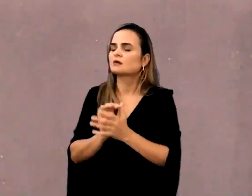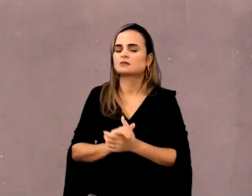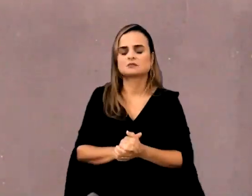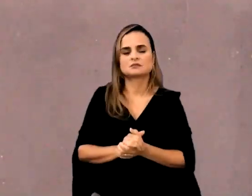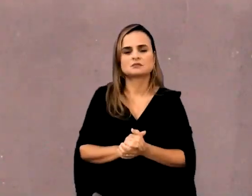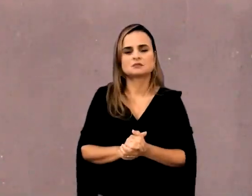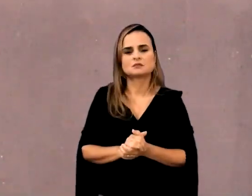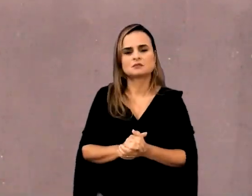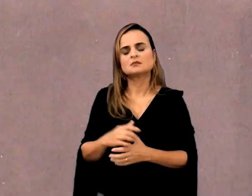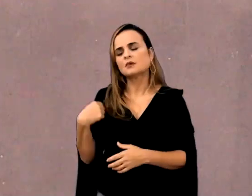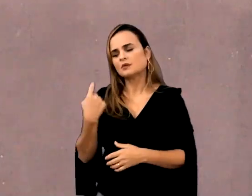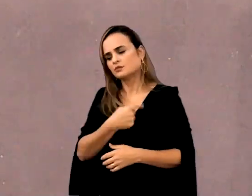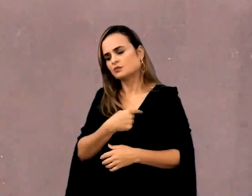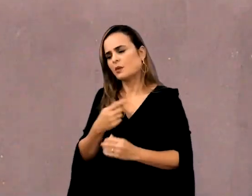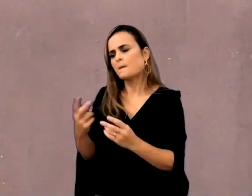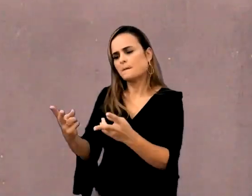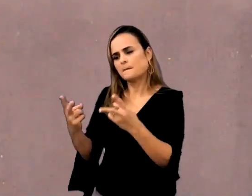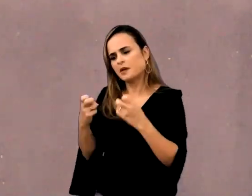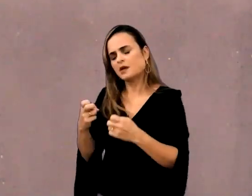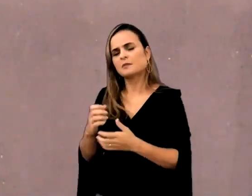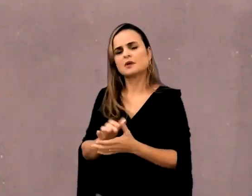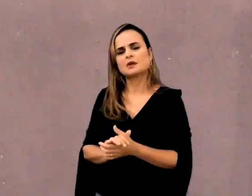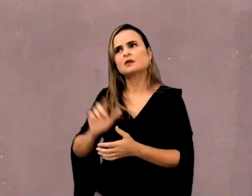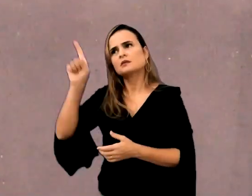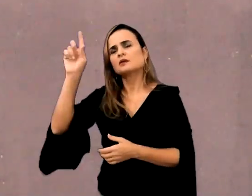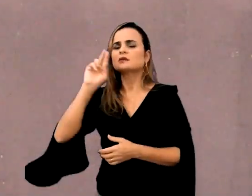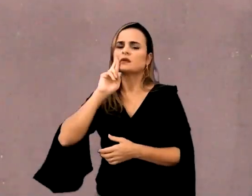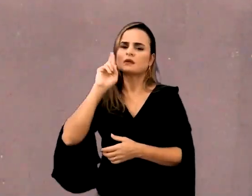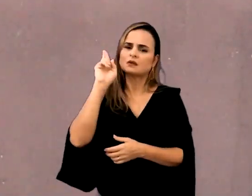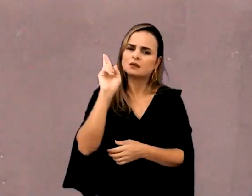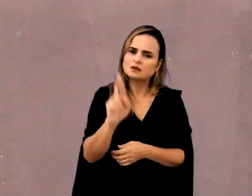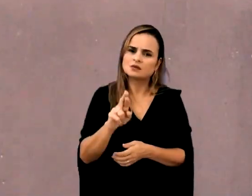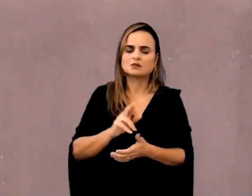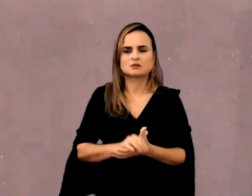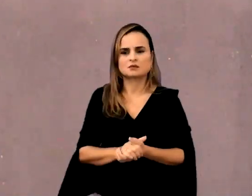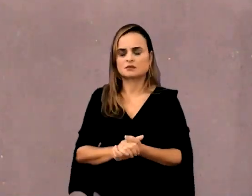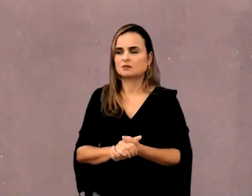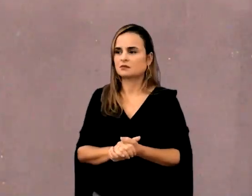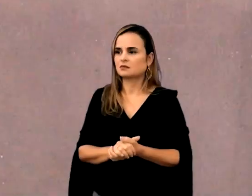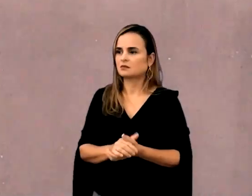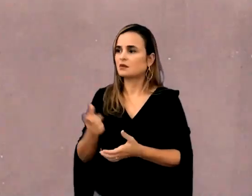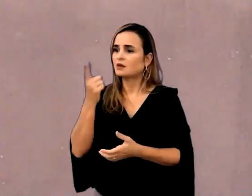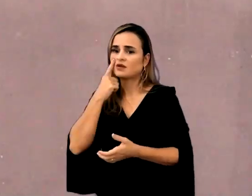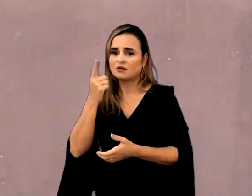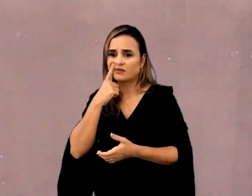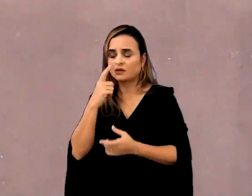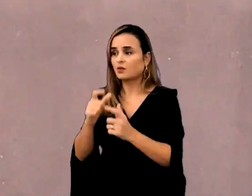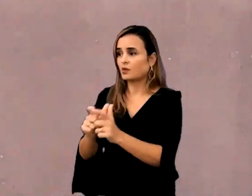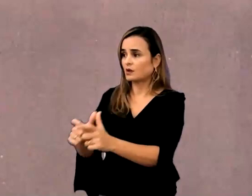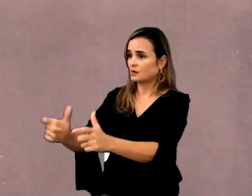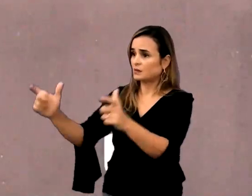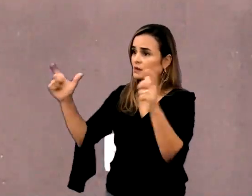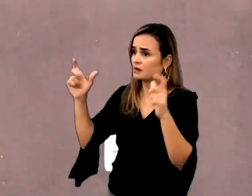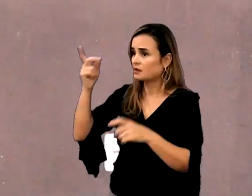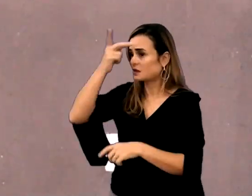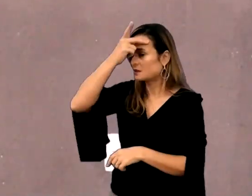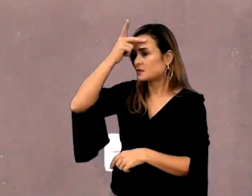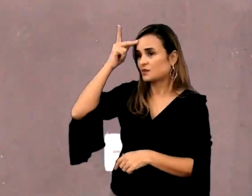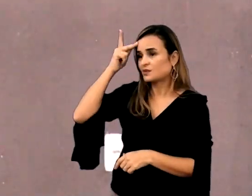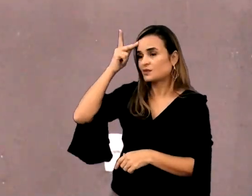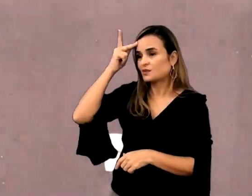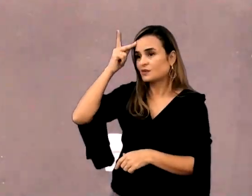visto a resposta de Deus. Uma das respostas para a maioria que está aqui, e que já veio